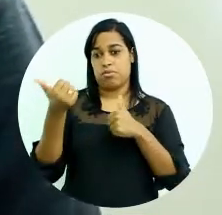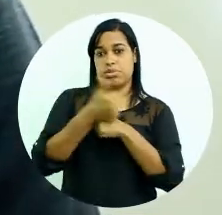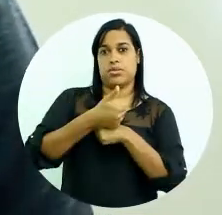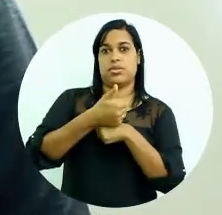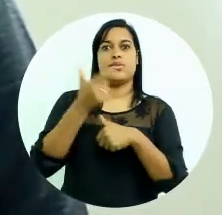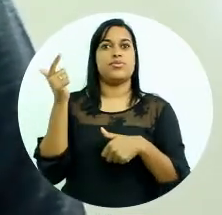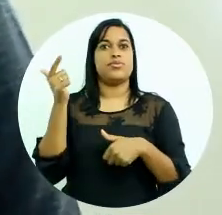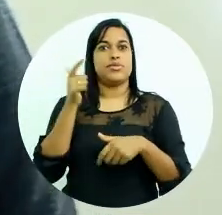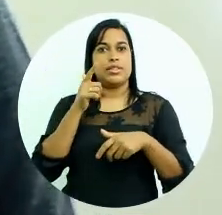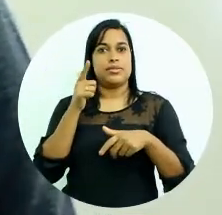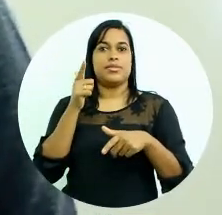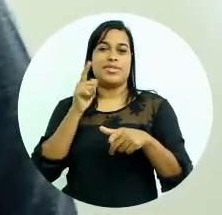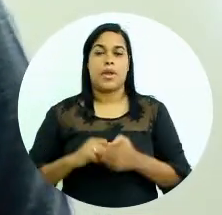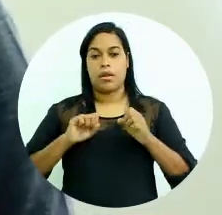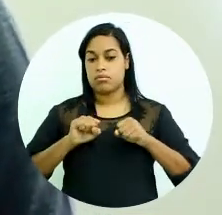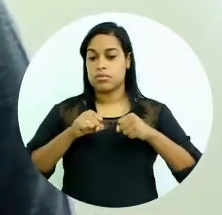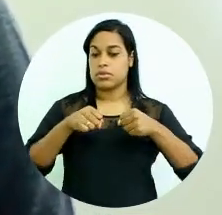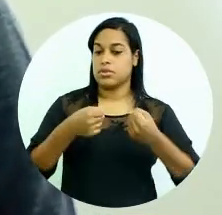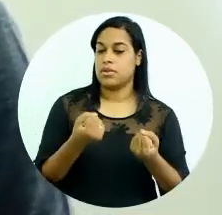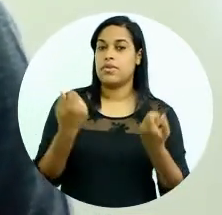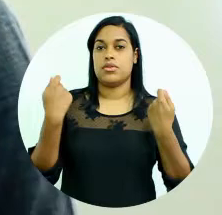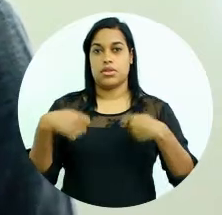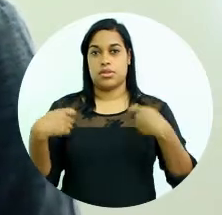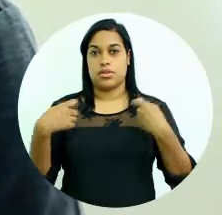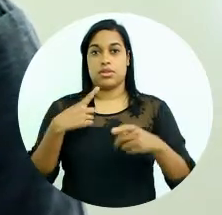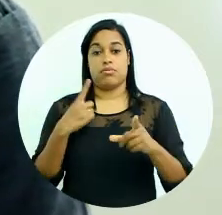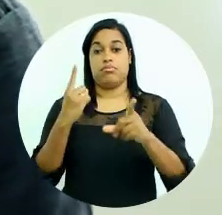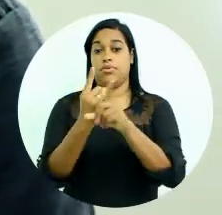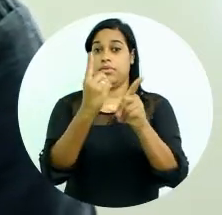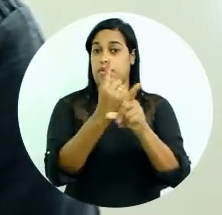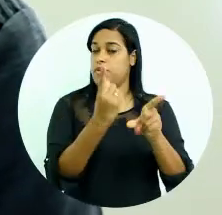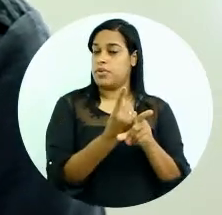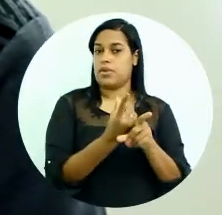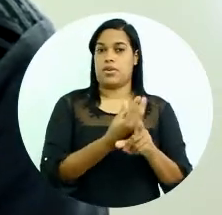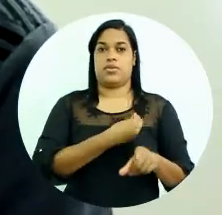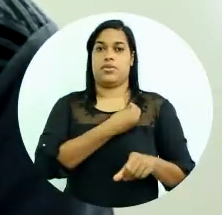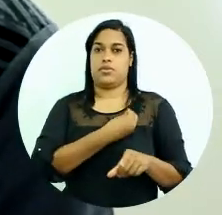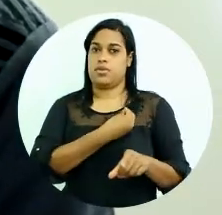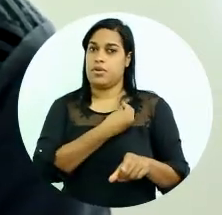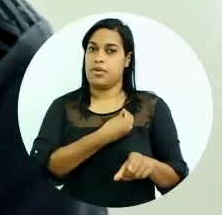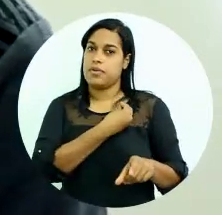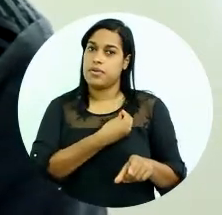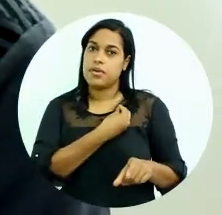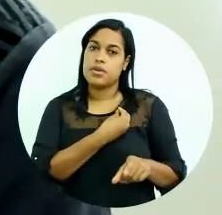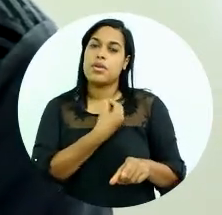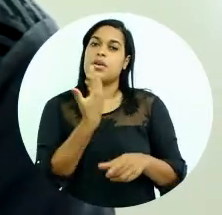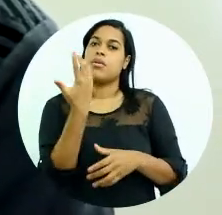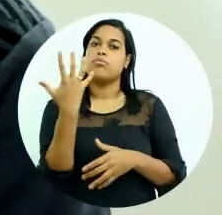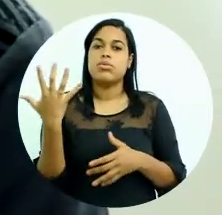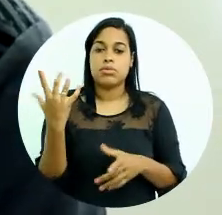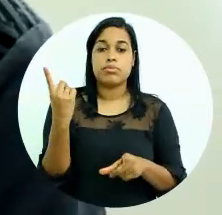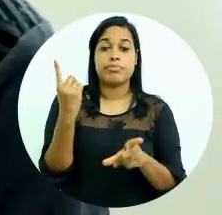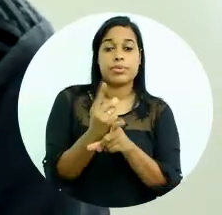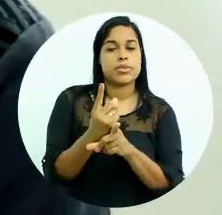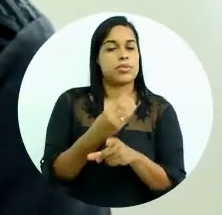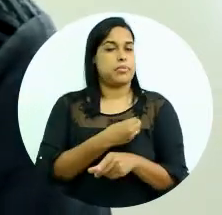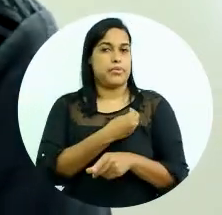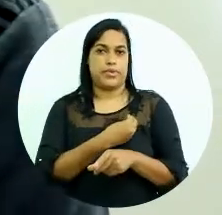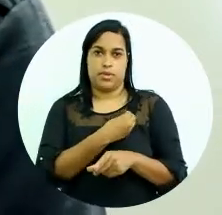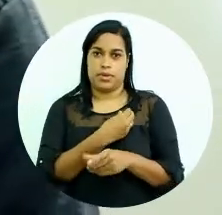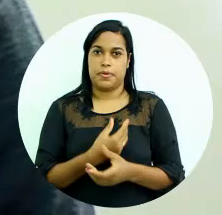para superar os desafios e as necessidades que ele vai encontrar no seu confronto com a natureza, no seu encontro com a